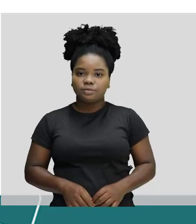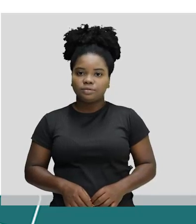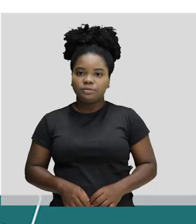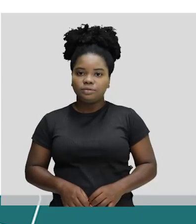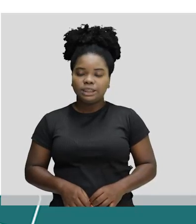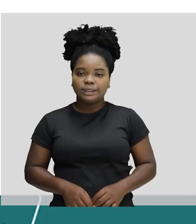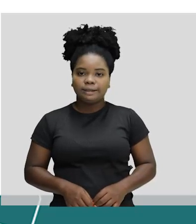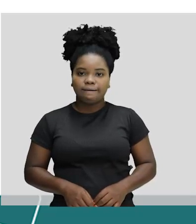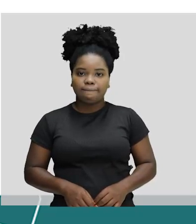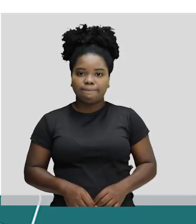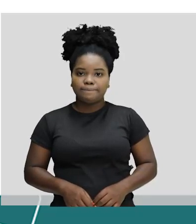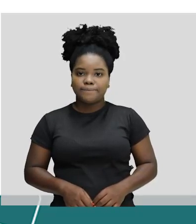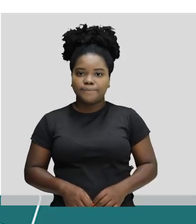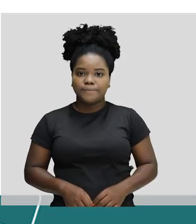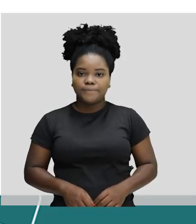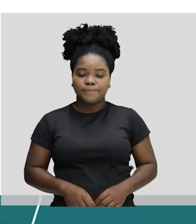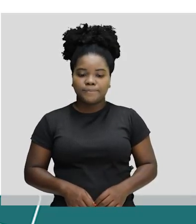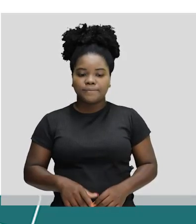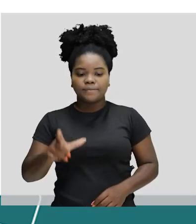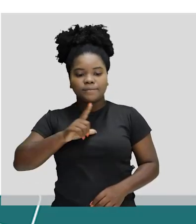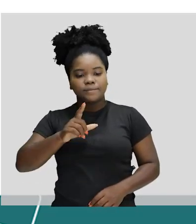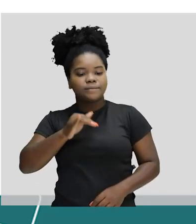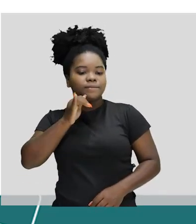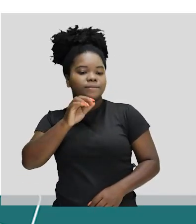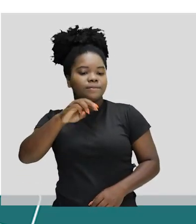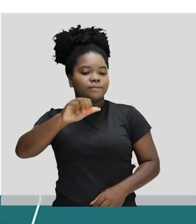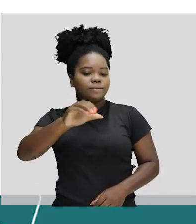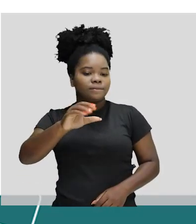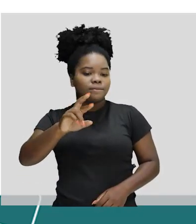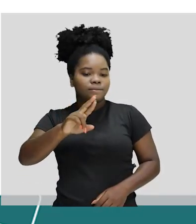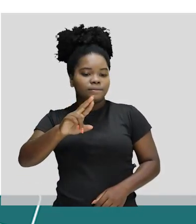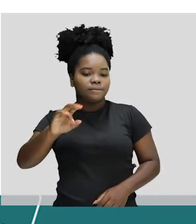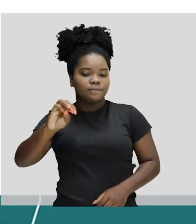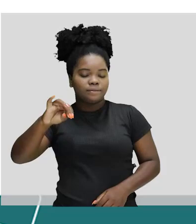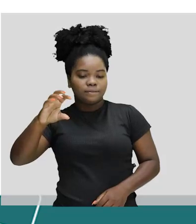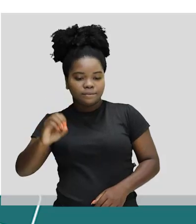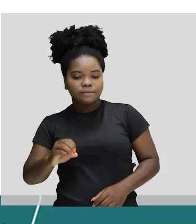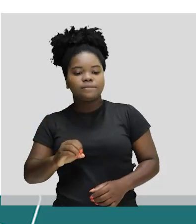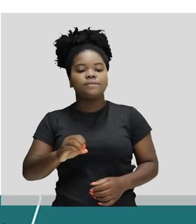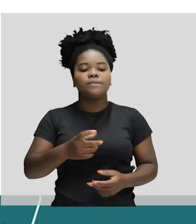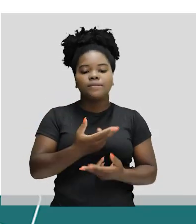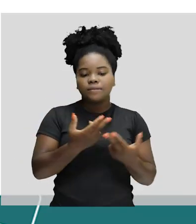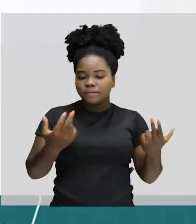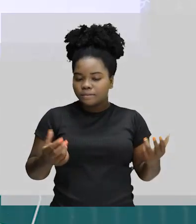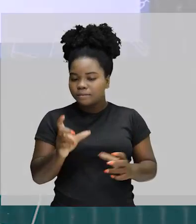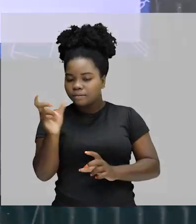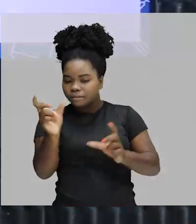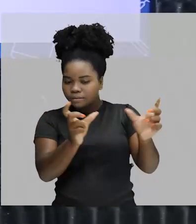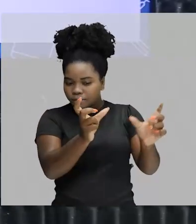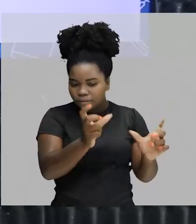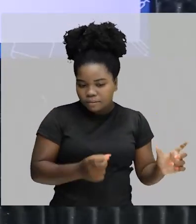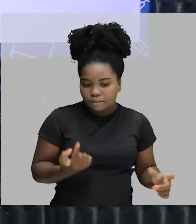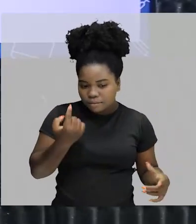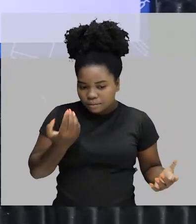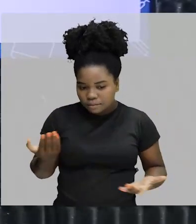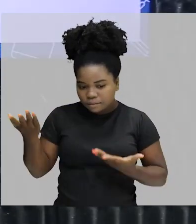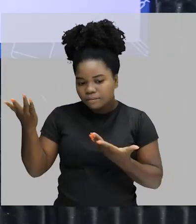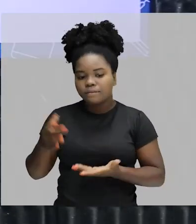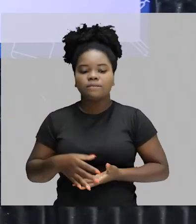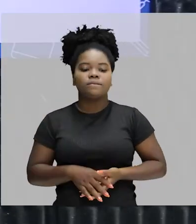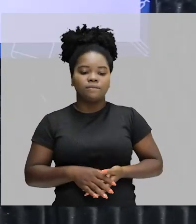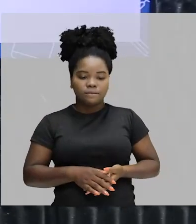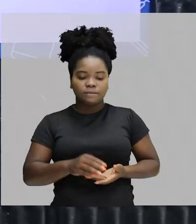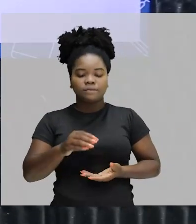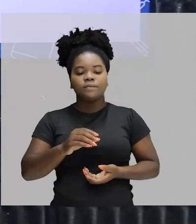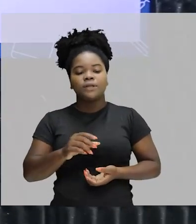grau superlativo. Macérrimo, paupérrimo, celebérrimo, nigérrimo,